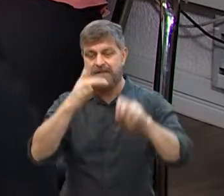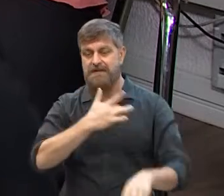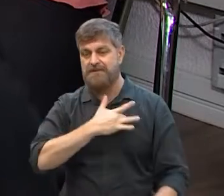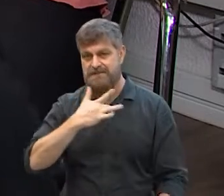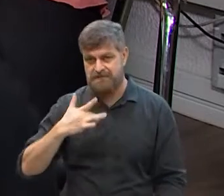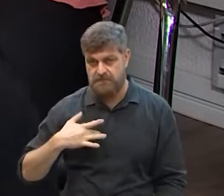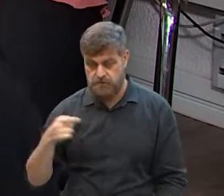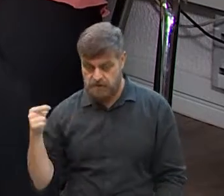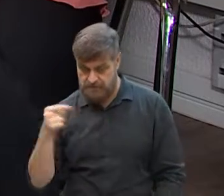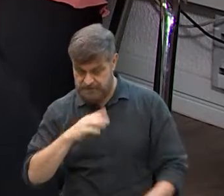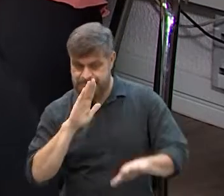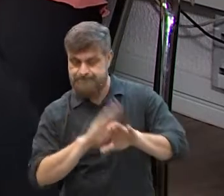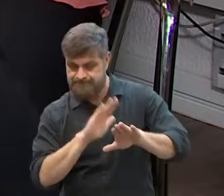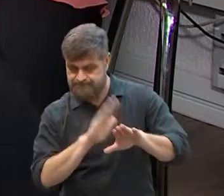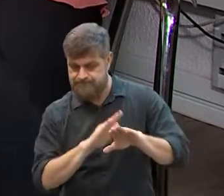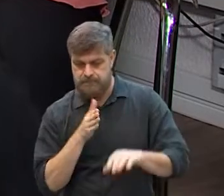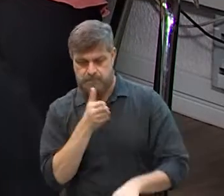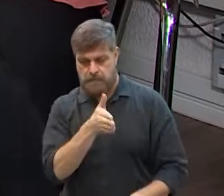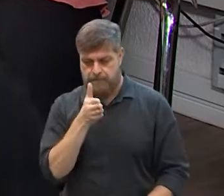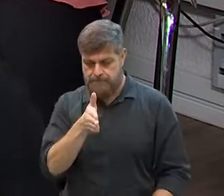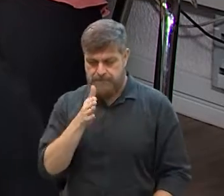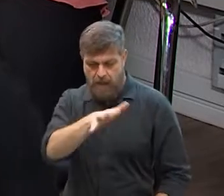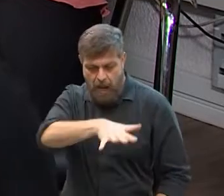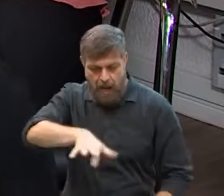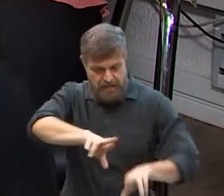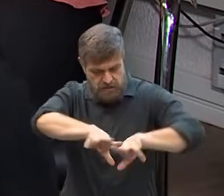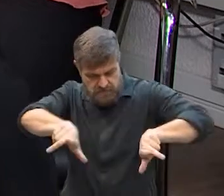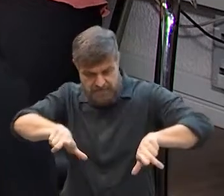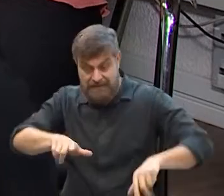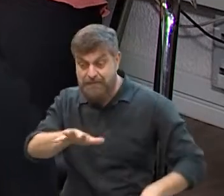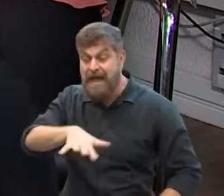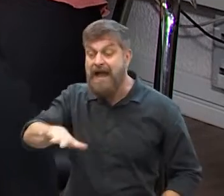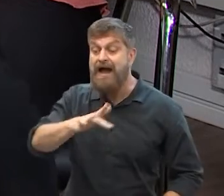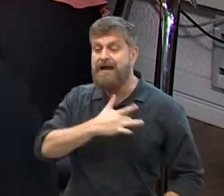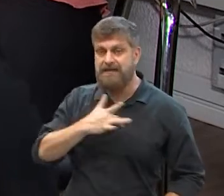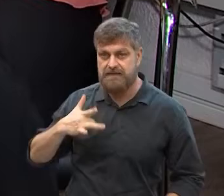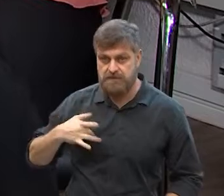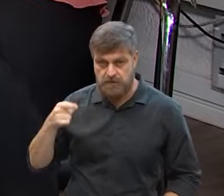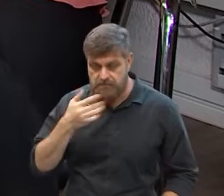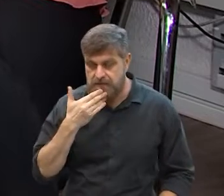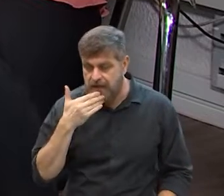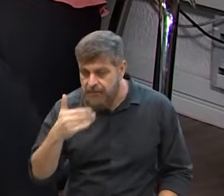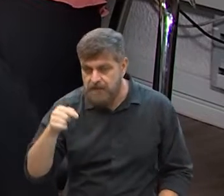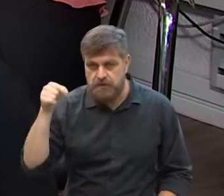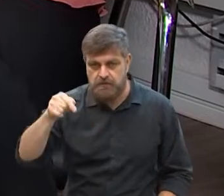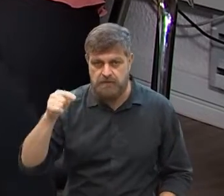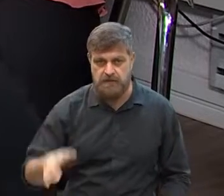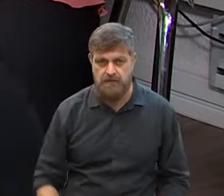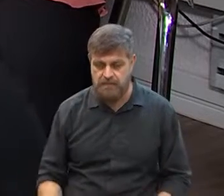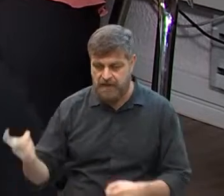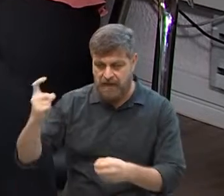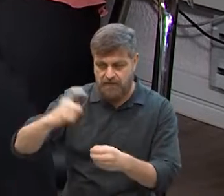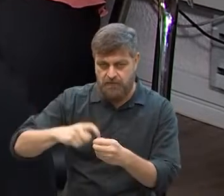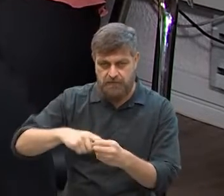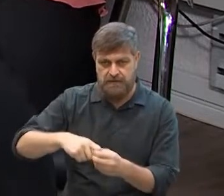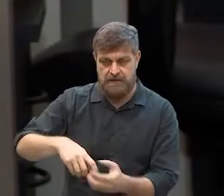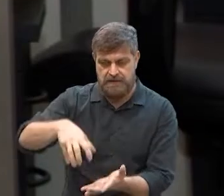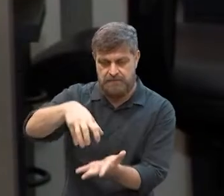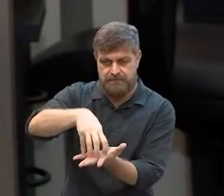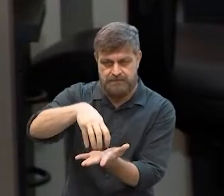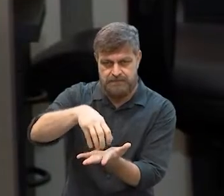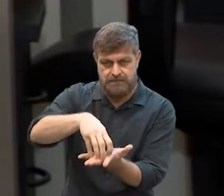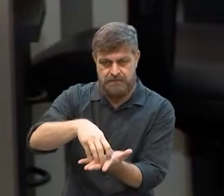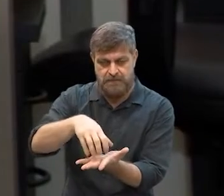gente sabe que o senhor atua em várias áreas e tem intensificado também na área da saúde, pedindo a volta do SAD, ali na região